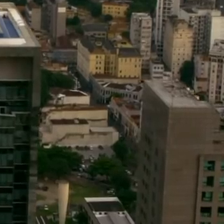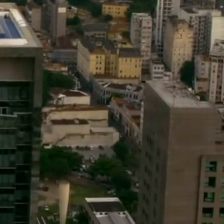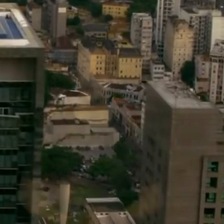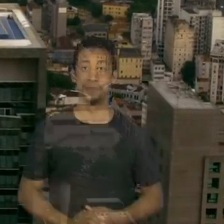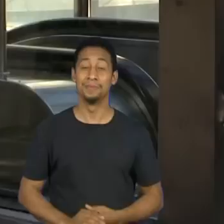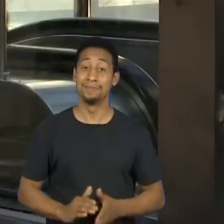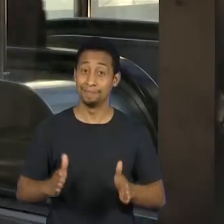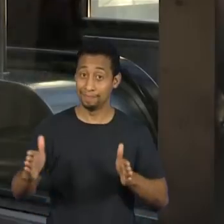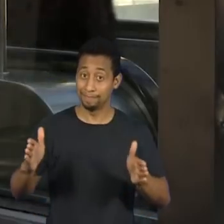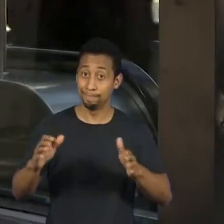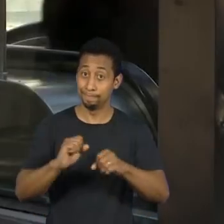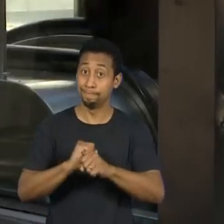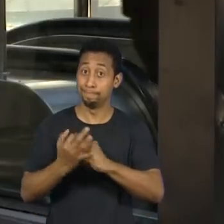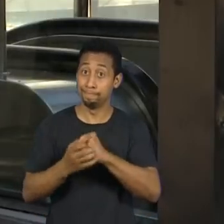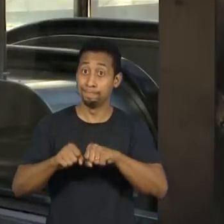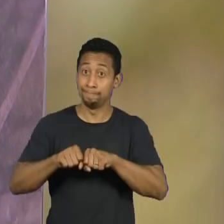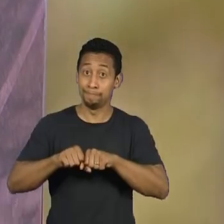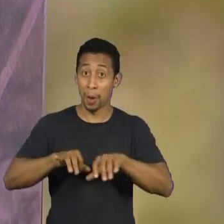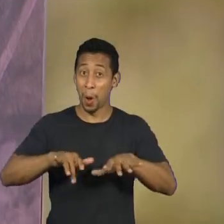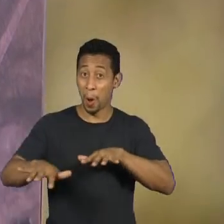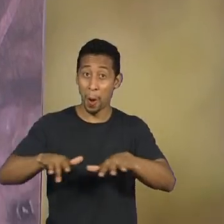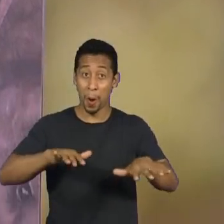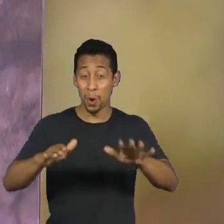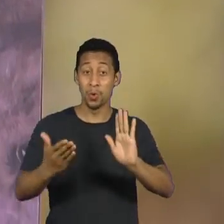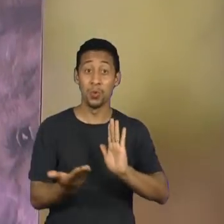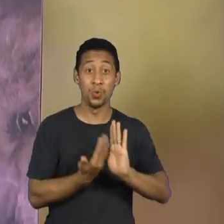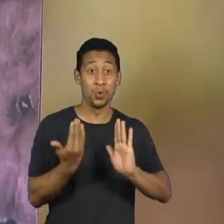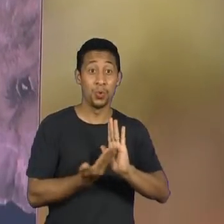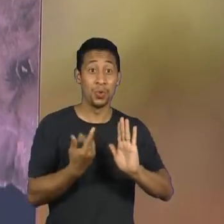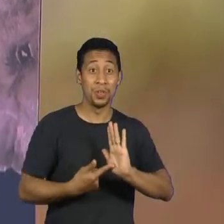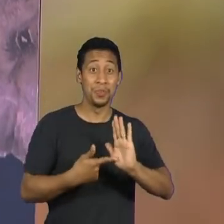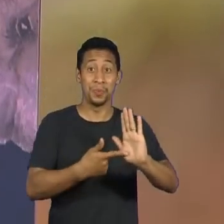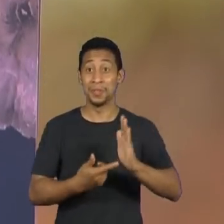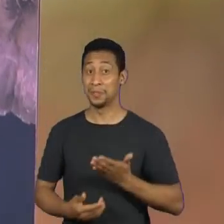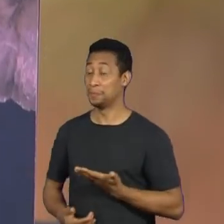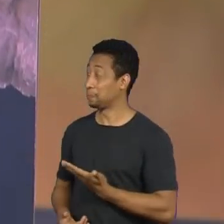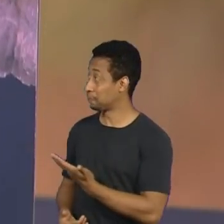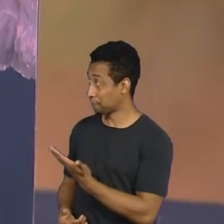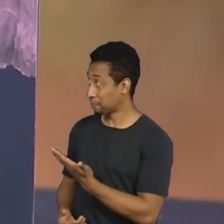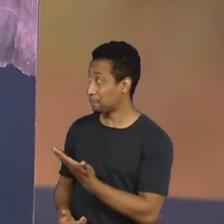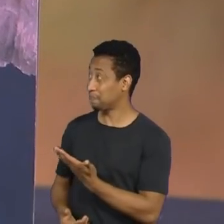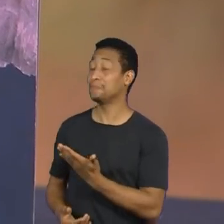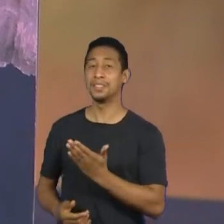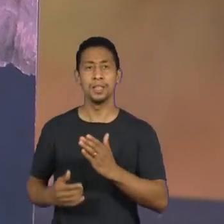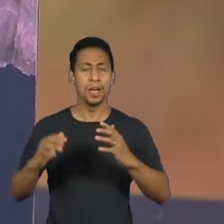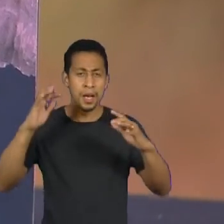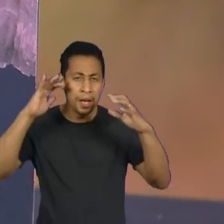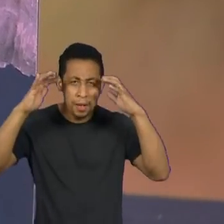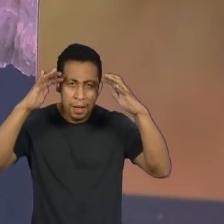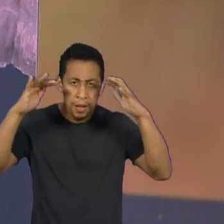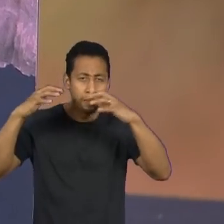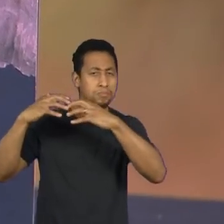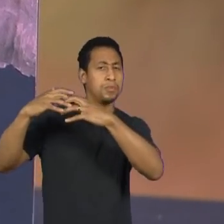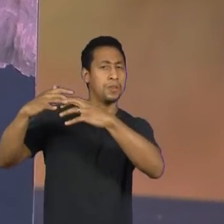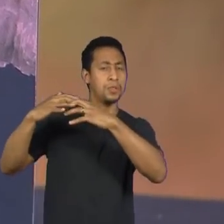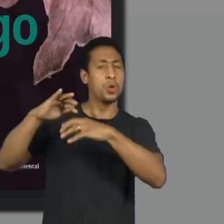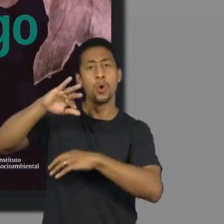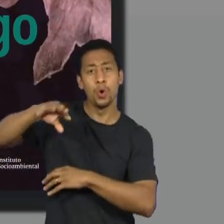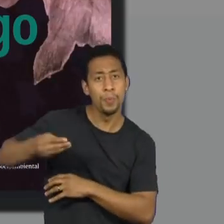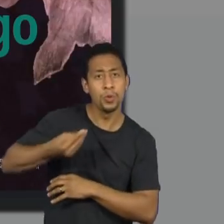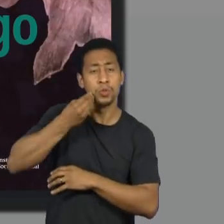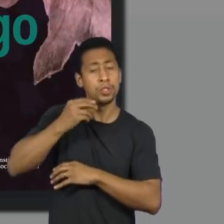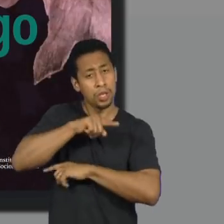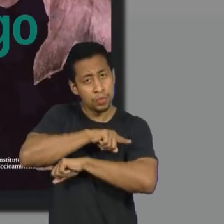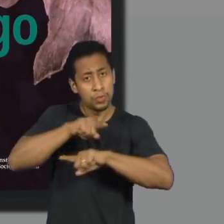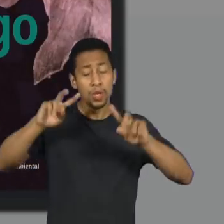Em tempo de pandemia, Nurit Ben-Sussan lança o livro Cartas ao Morcego, uma reflexão sobre a oportunidade que os